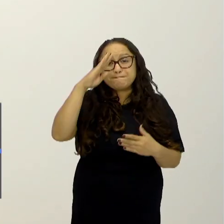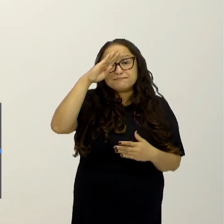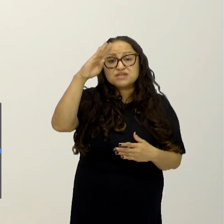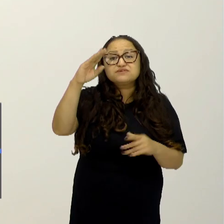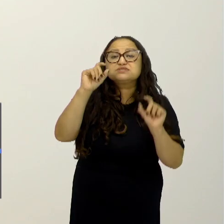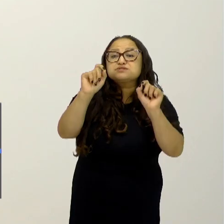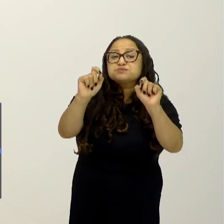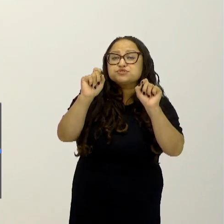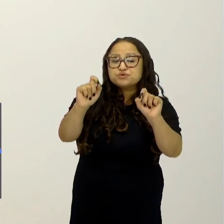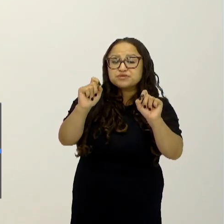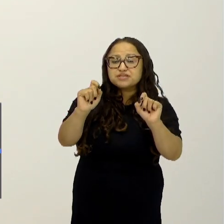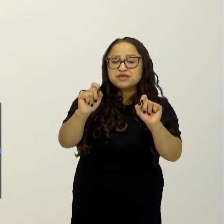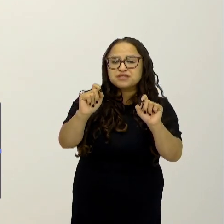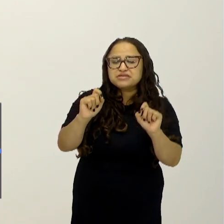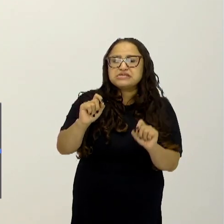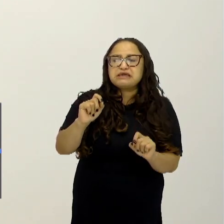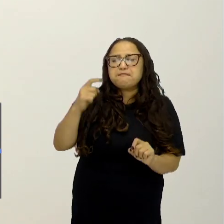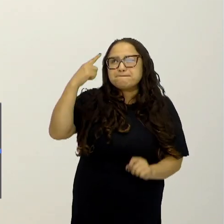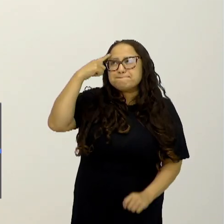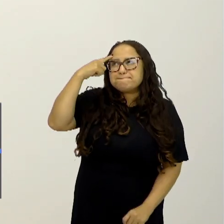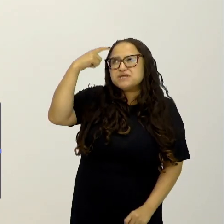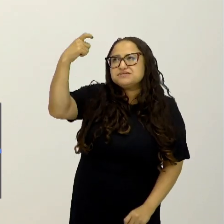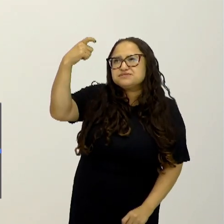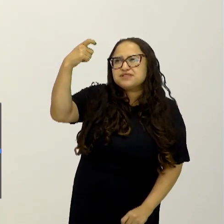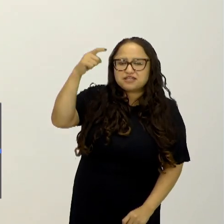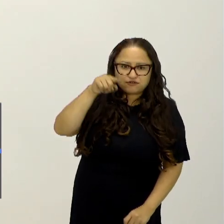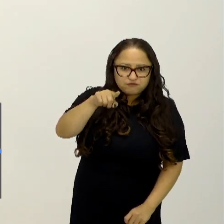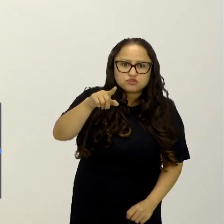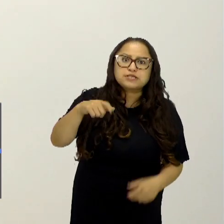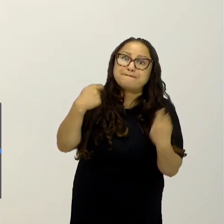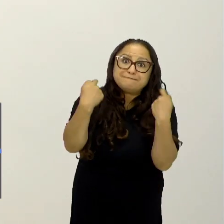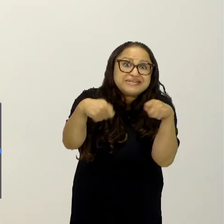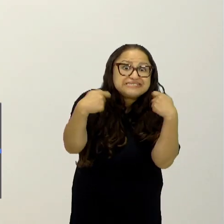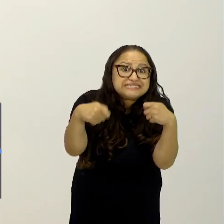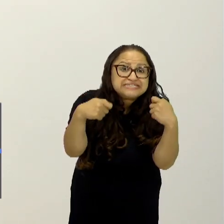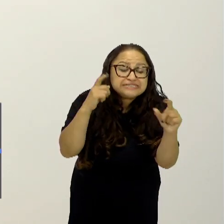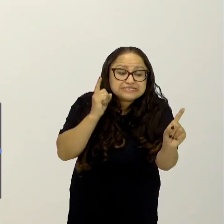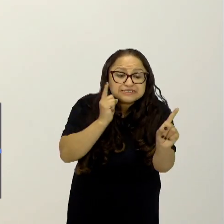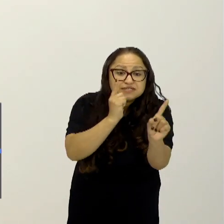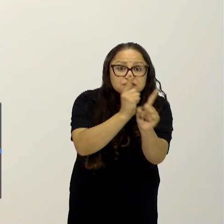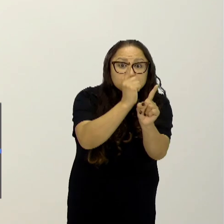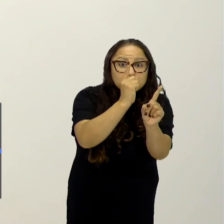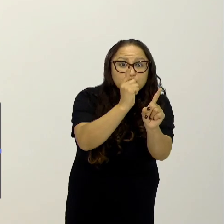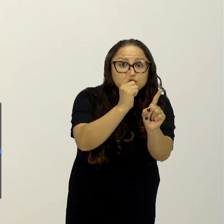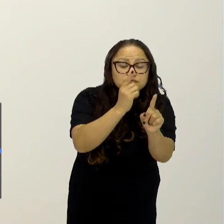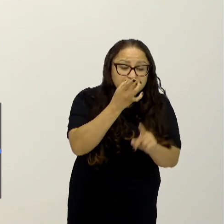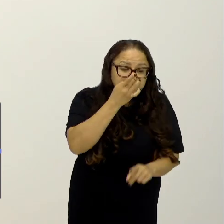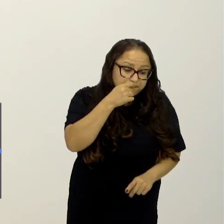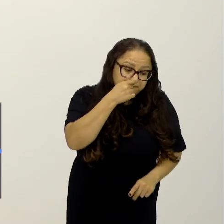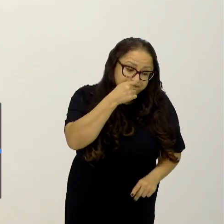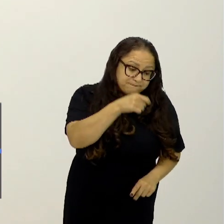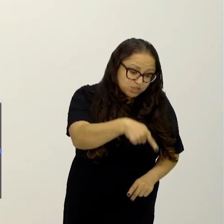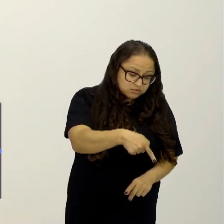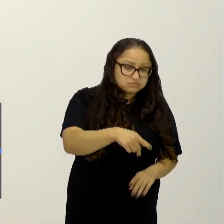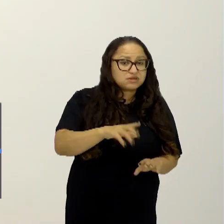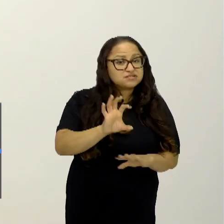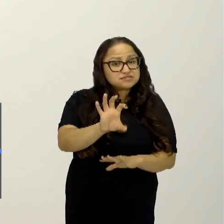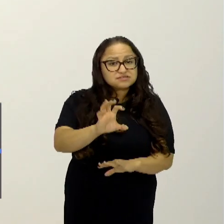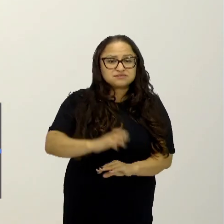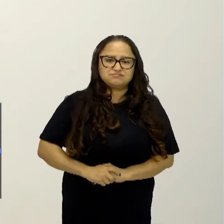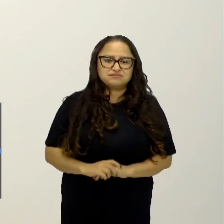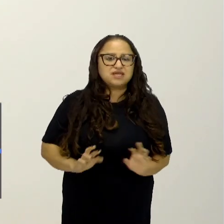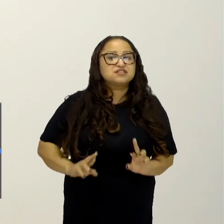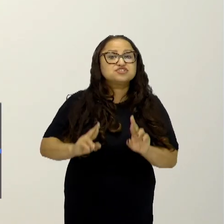preferencialmente é para não dar a ideia ali de uma... você tem que achar a lixeira desse jeito, se não achar já era, tá? Então, olha a diferença que